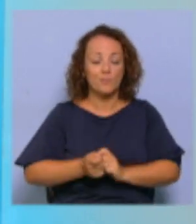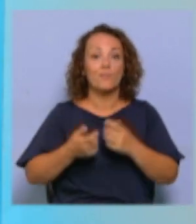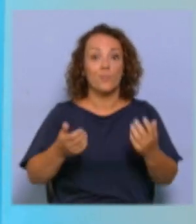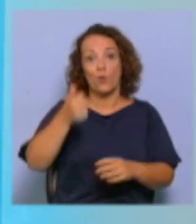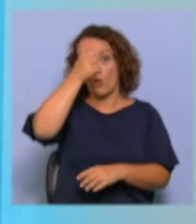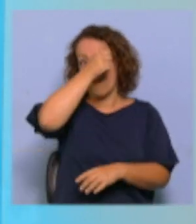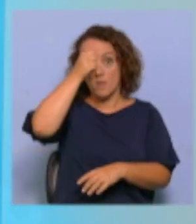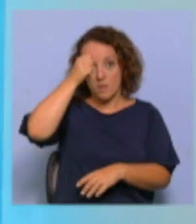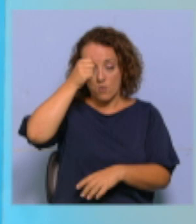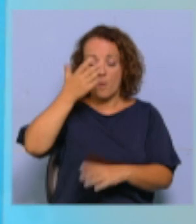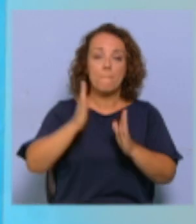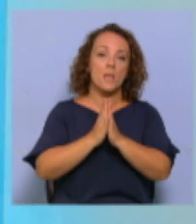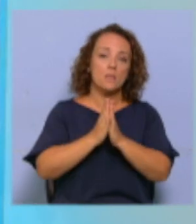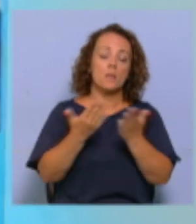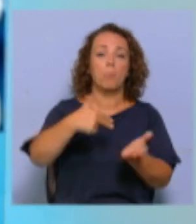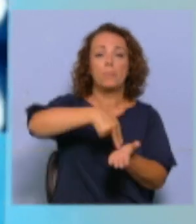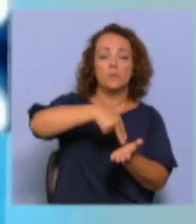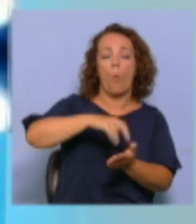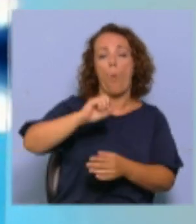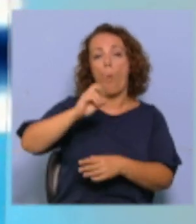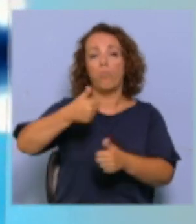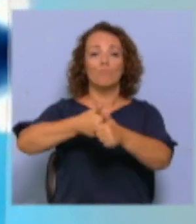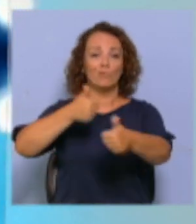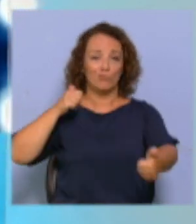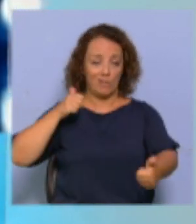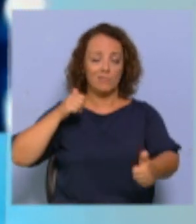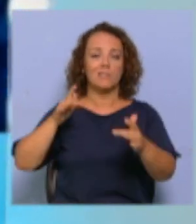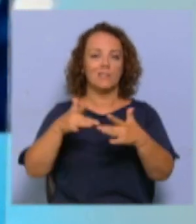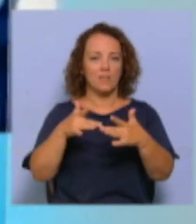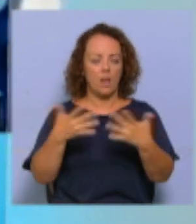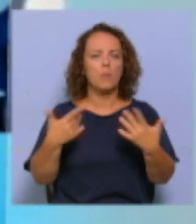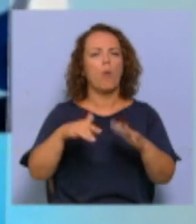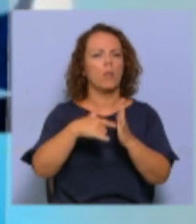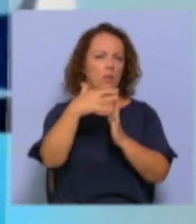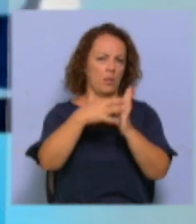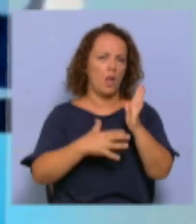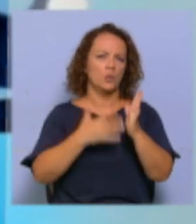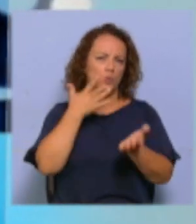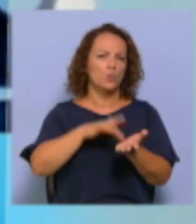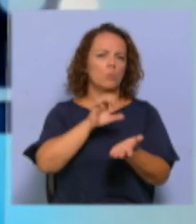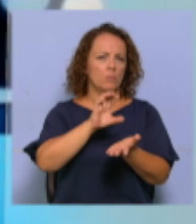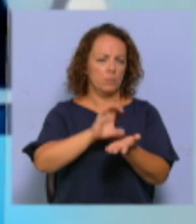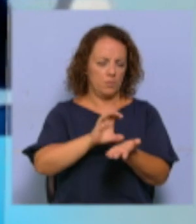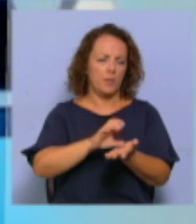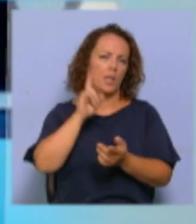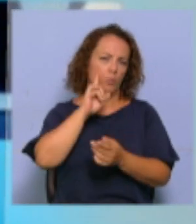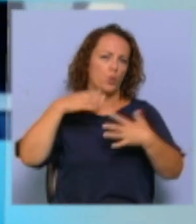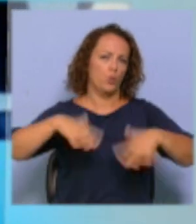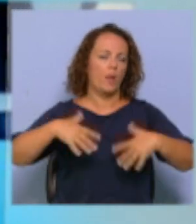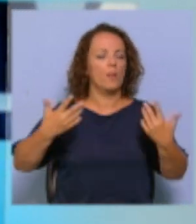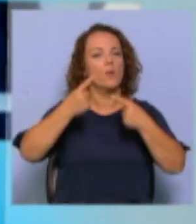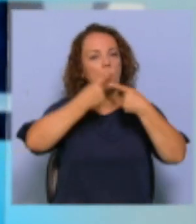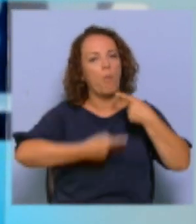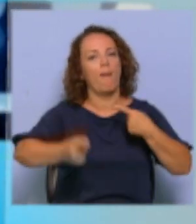vividas presencial ou virtualmente, os textos da Bíblia são centrais e, por isso, em cada semana, propomos uma análise